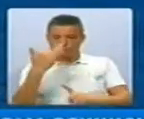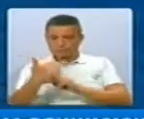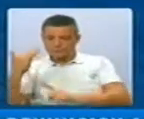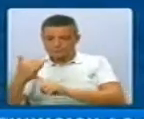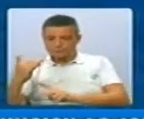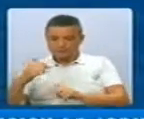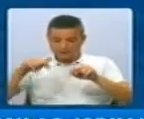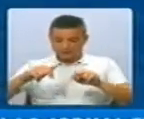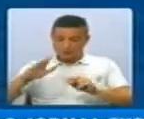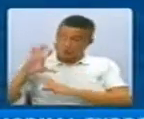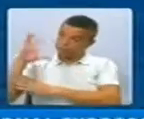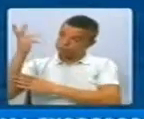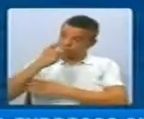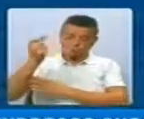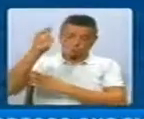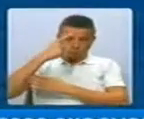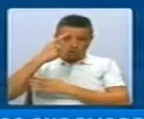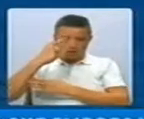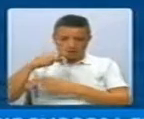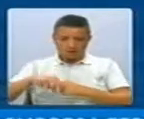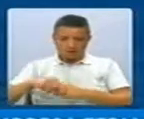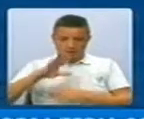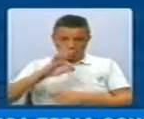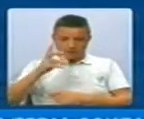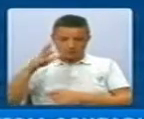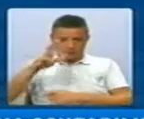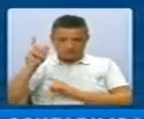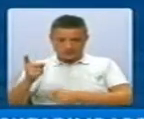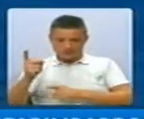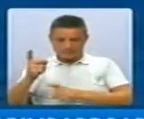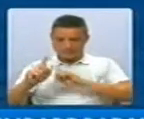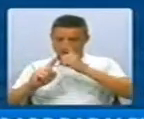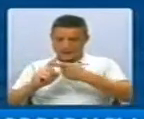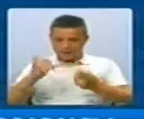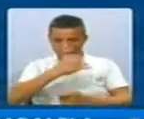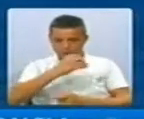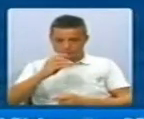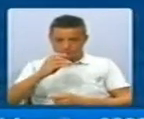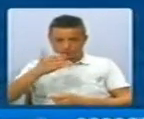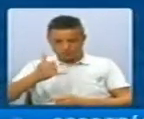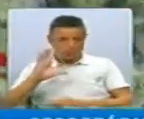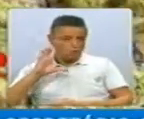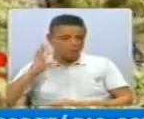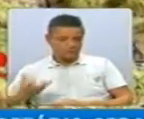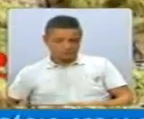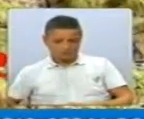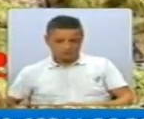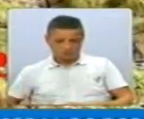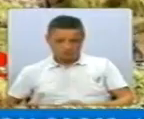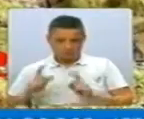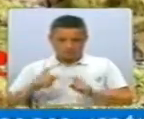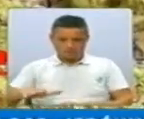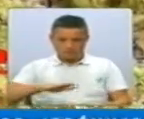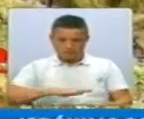atmosfera terrestre e do Sol. Vamos a 4 de março de 2002 e vamos ao Afeganistão, se não te importas. Vamos até à zona de Bagram,